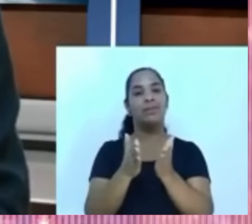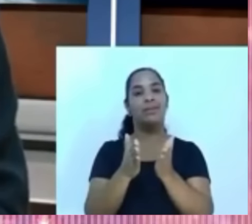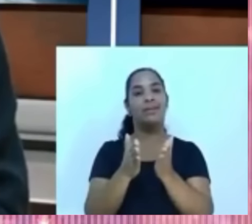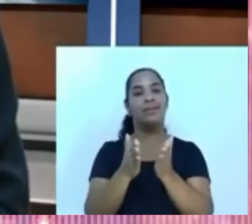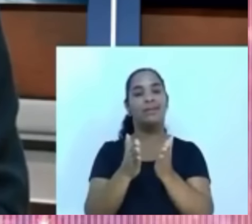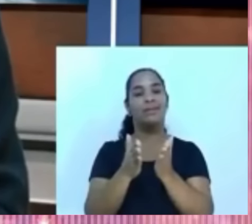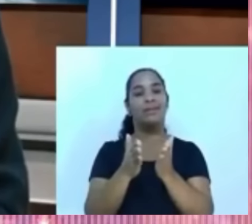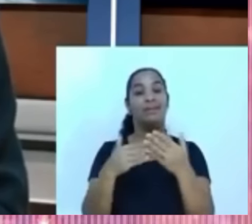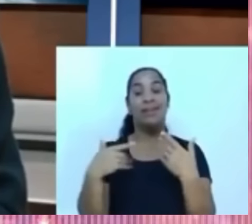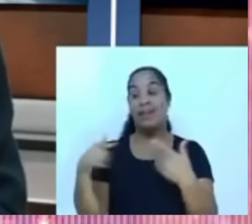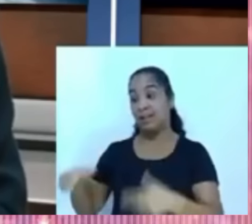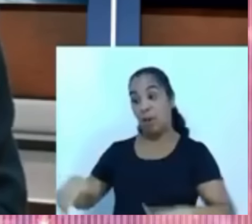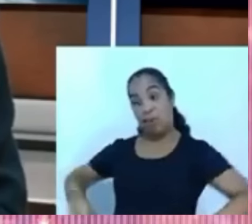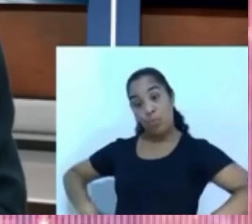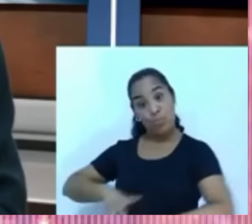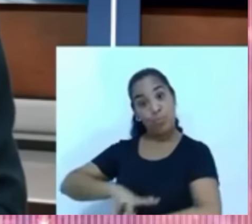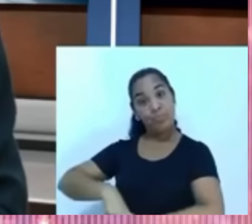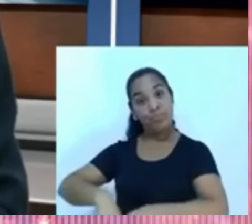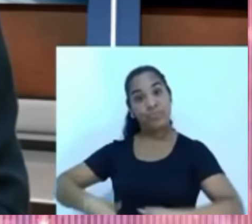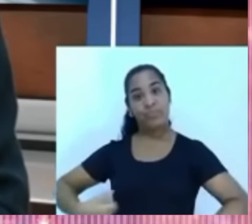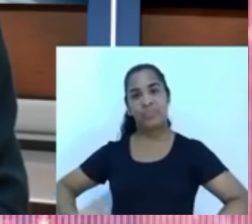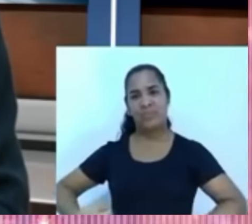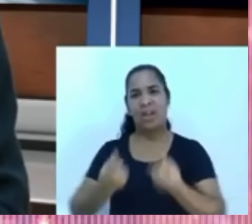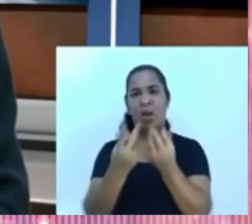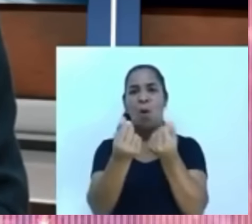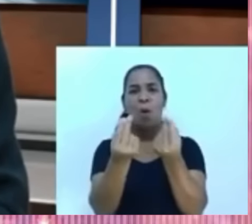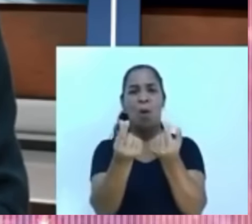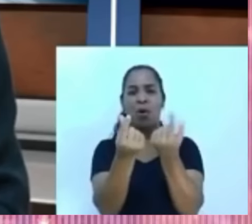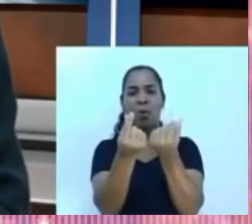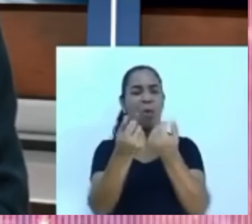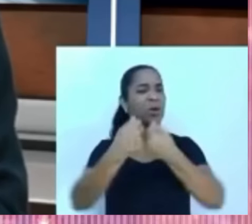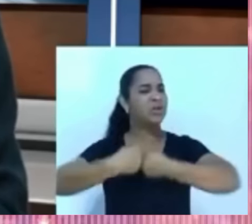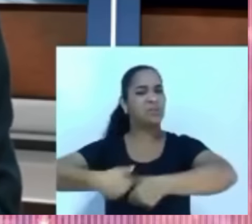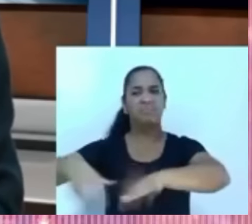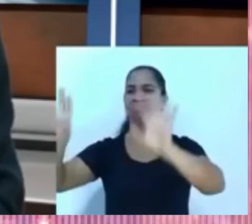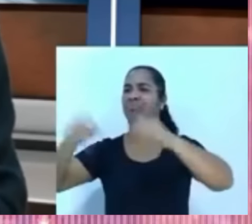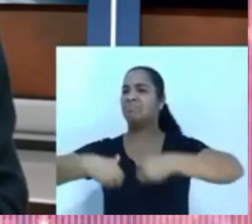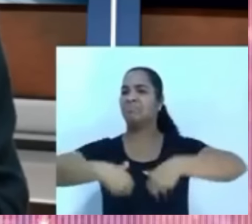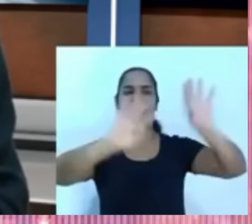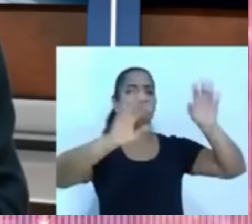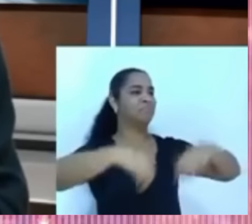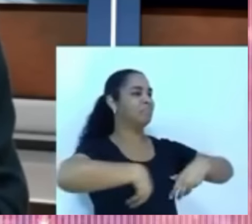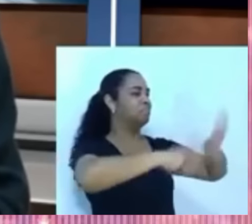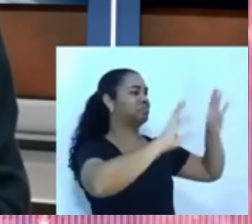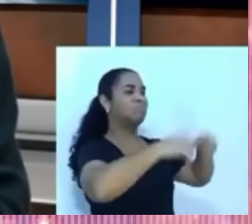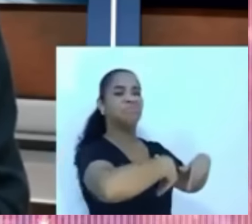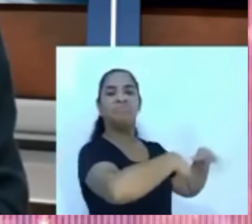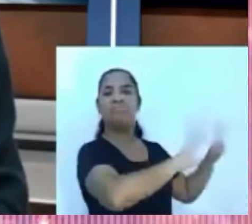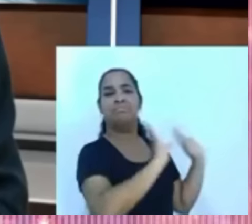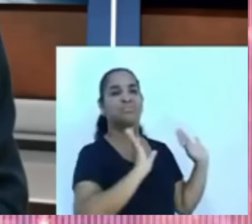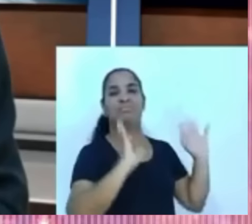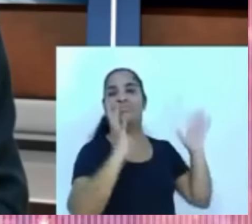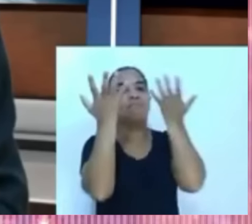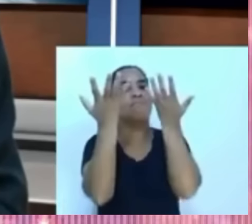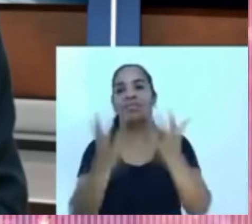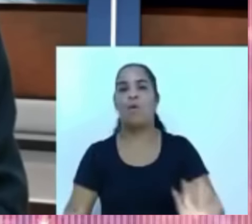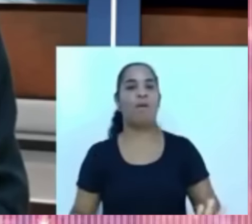a Entrega Total de de bens participação não de 50% de